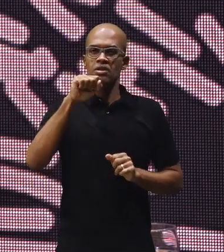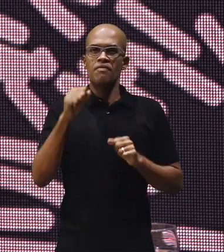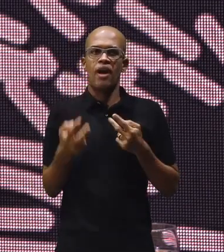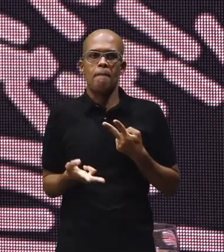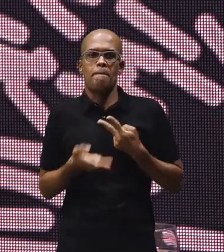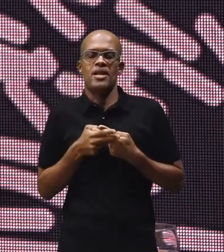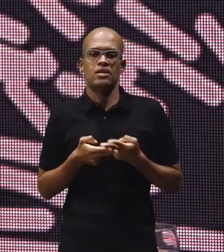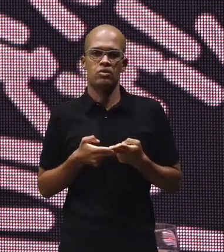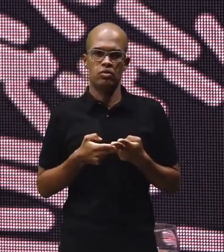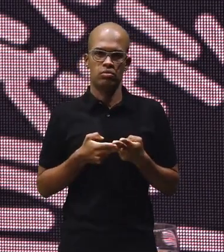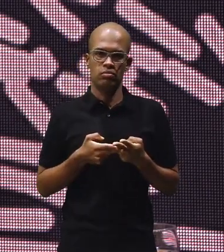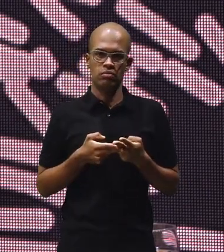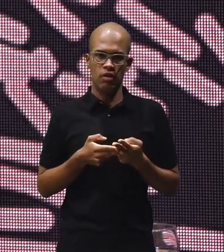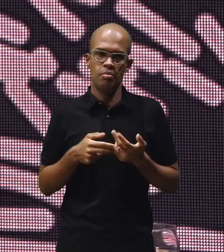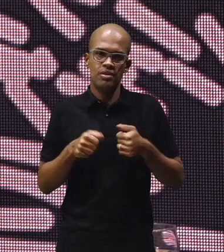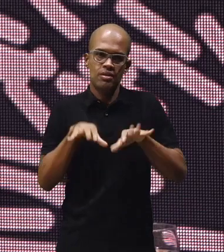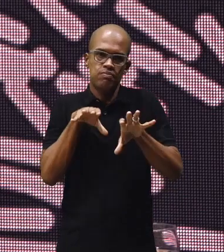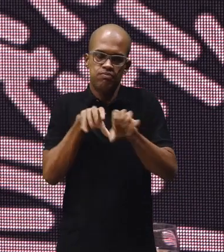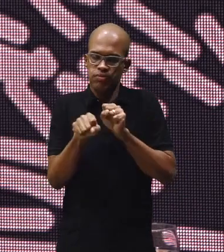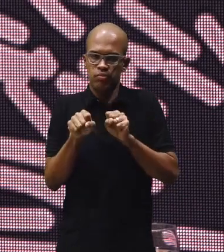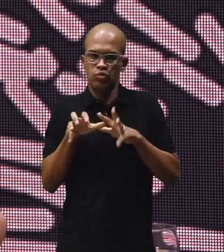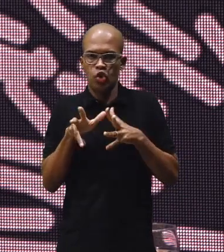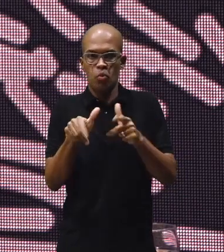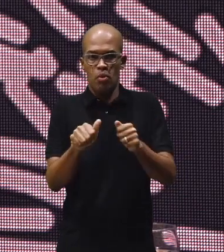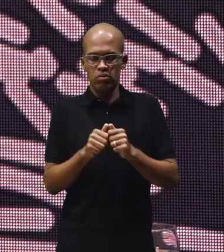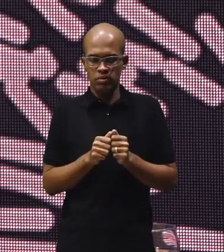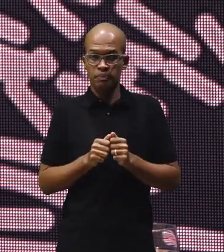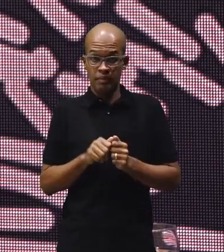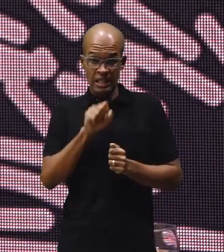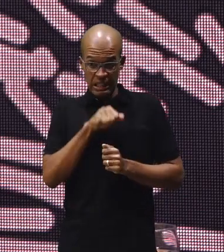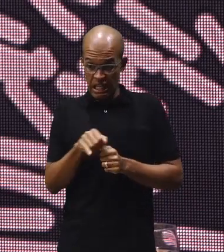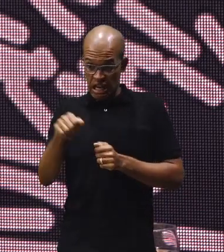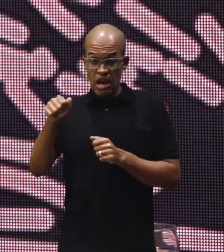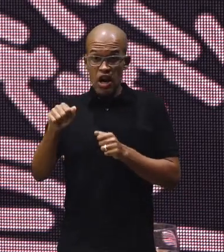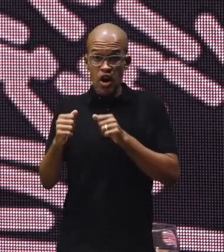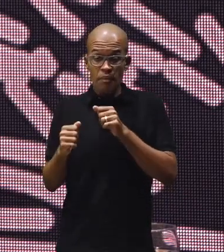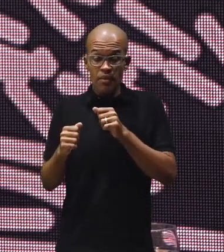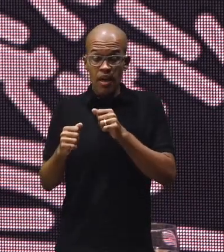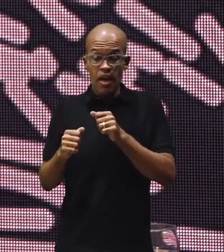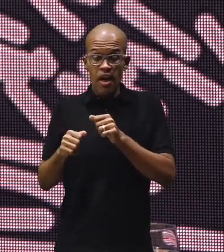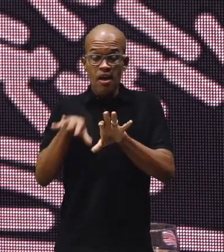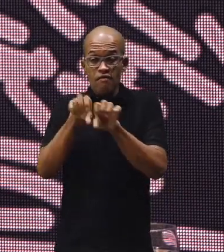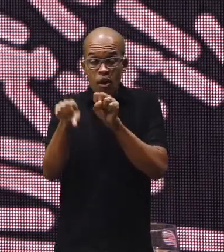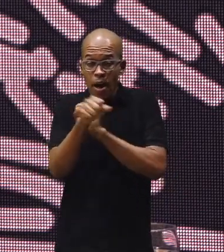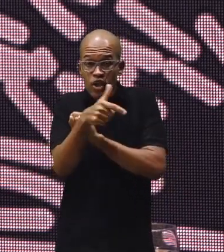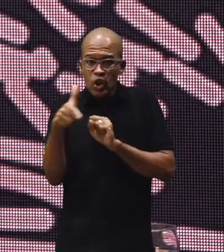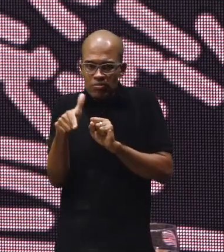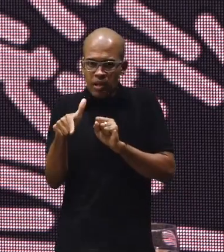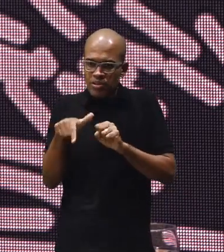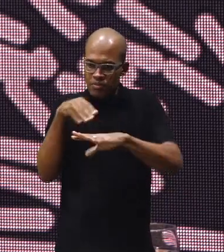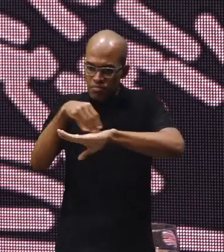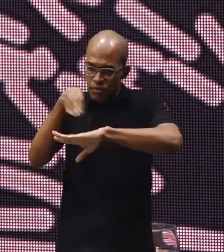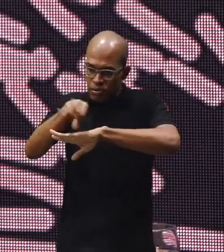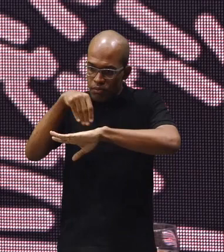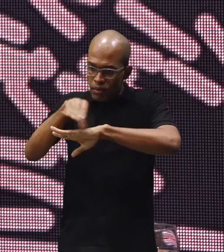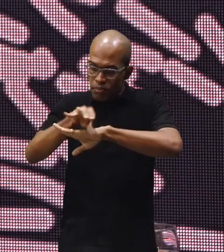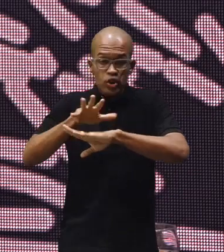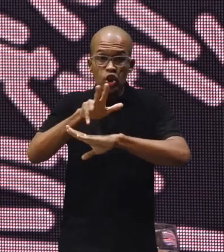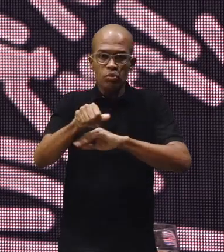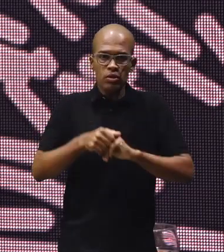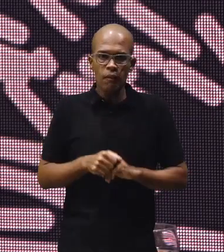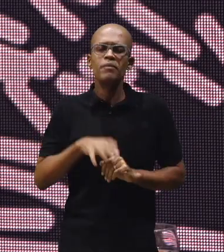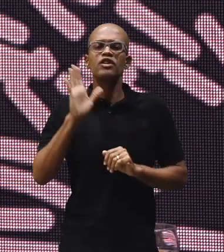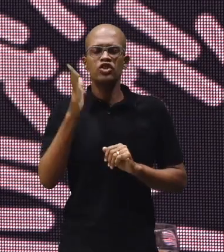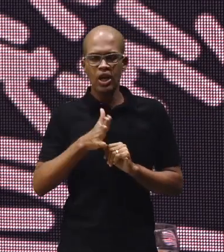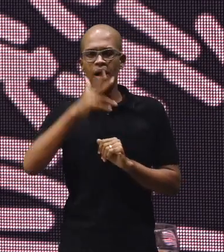vamos ter que formar quase todo mundo, né? Porque tem um pouco essa pergunta. Bom, se ninguém está formado, vamos formar todo mundo. A gente tem muita gente, né? Que